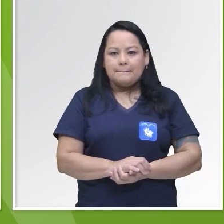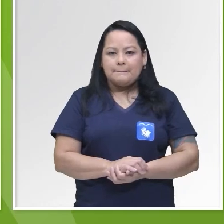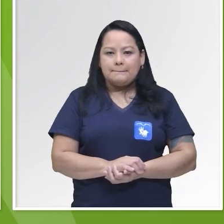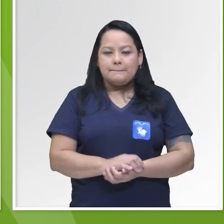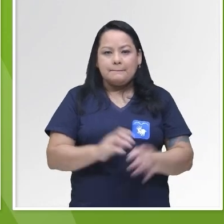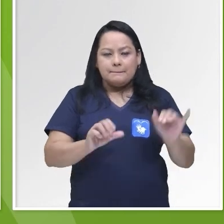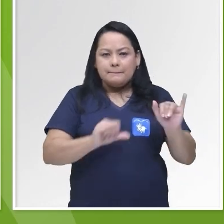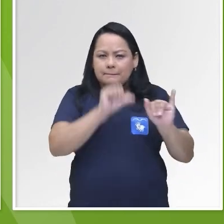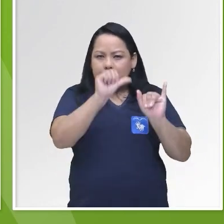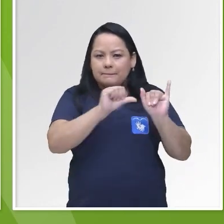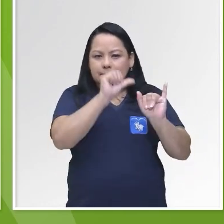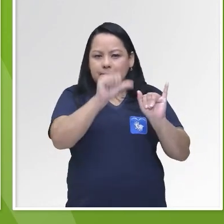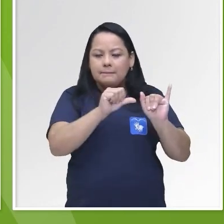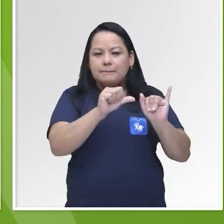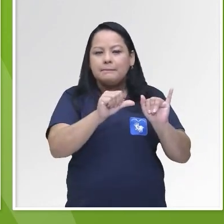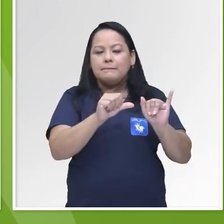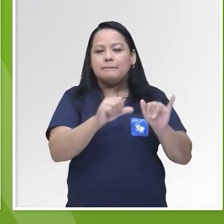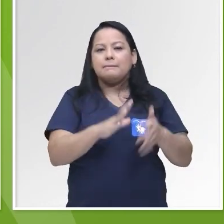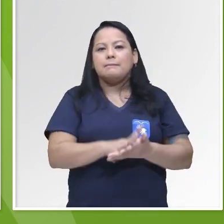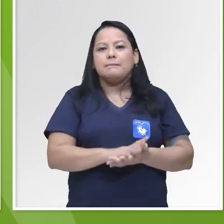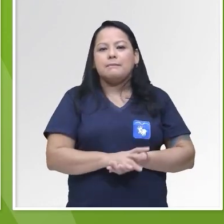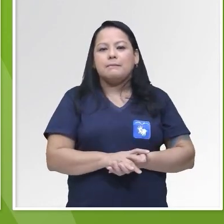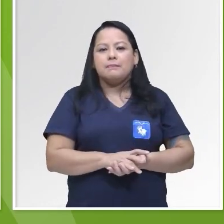de troca